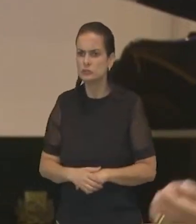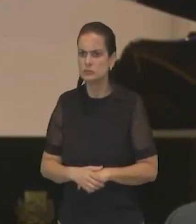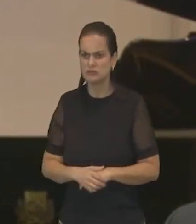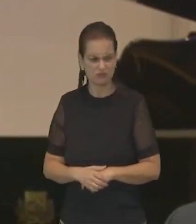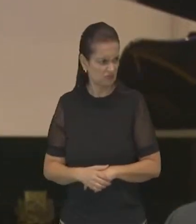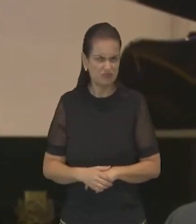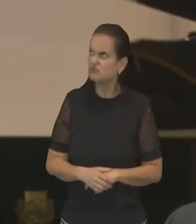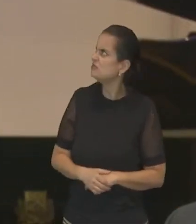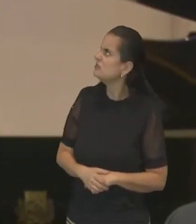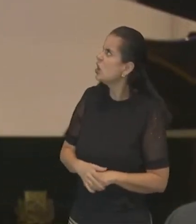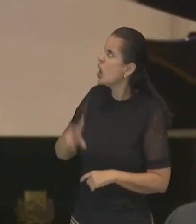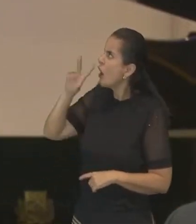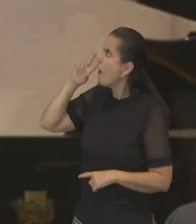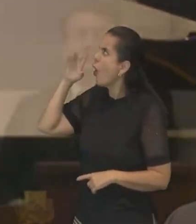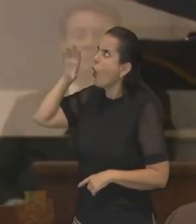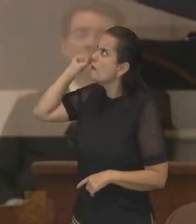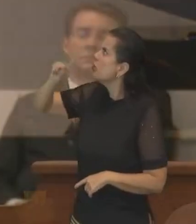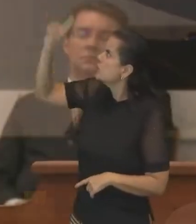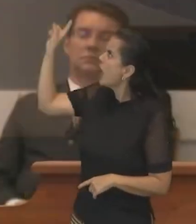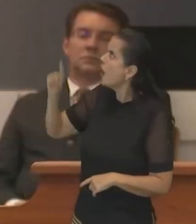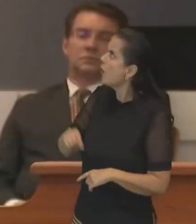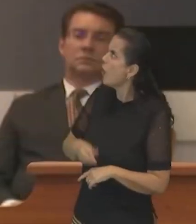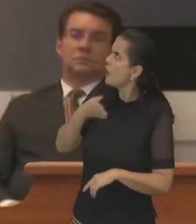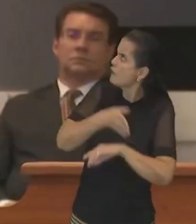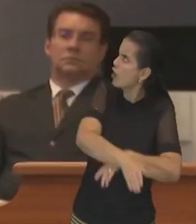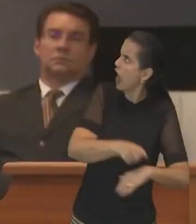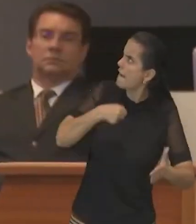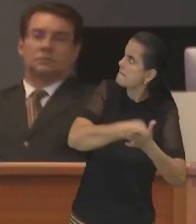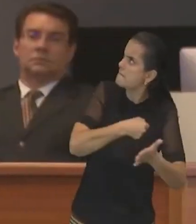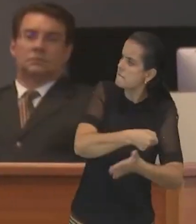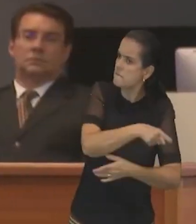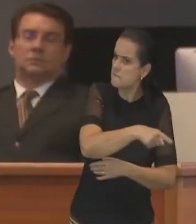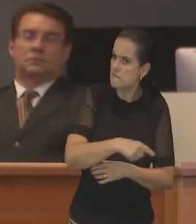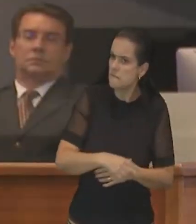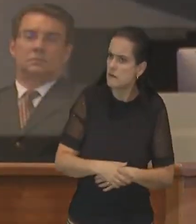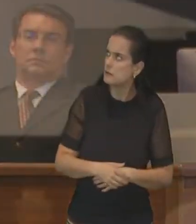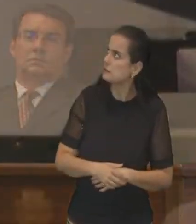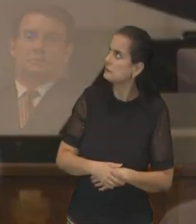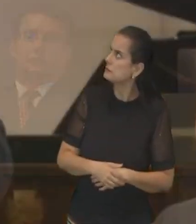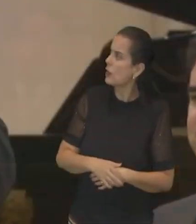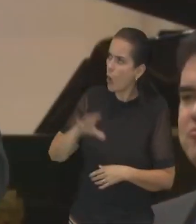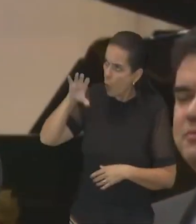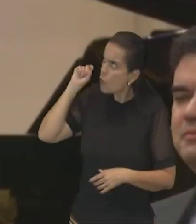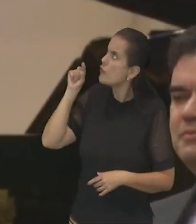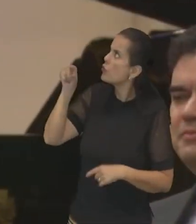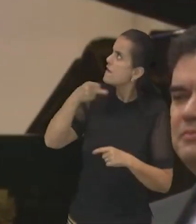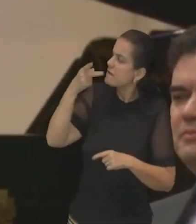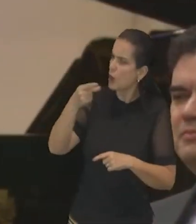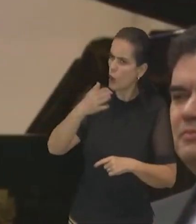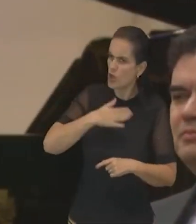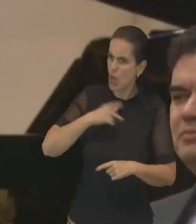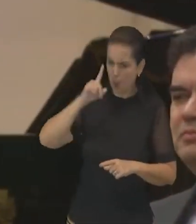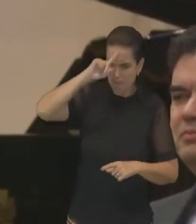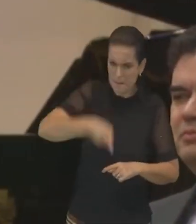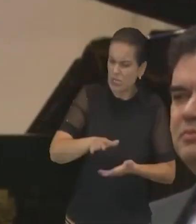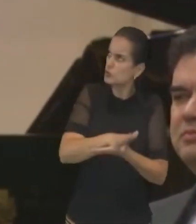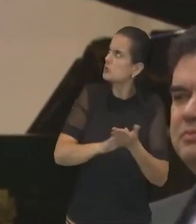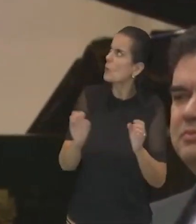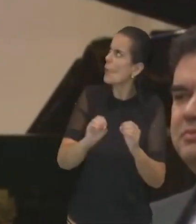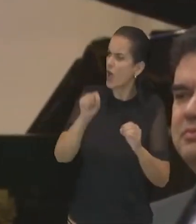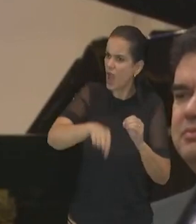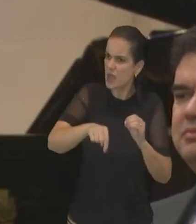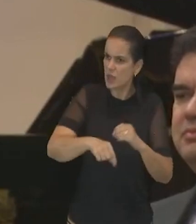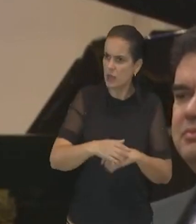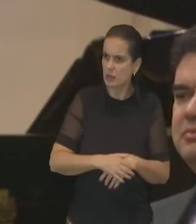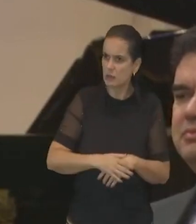vou? O senhor não ouviu? Não, eu vou lá. Para aí, fica quietinho aí, quero falar com o senhor. Não ouviu que eles disseram que eu não mando nada aqui?